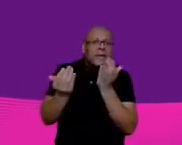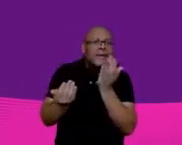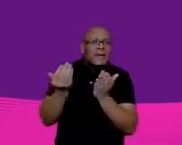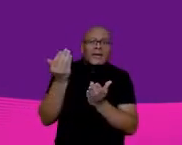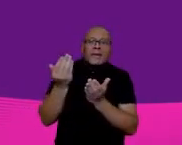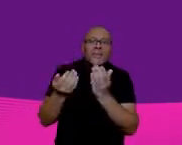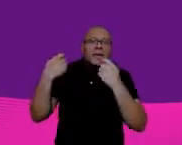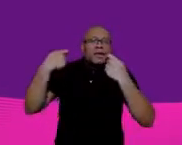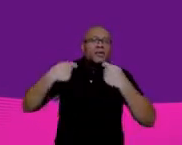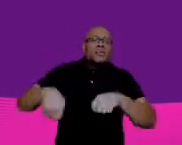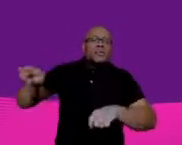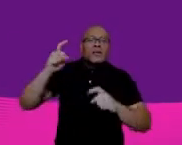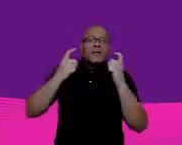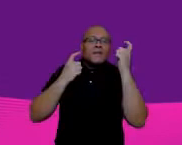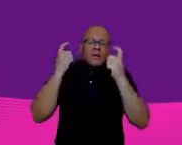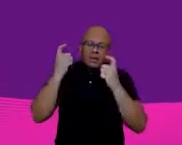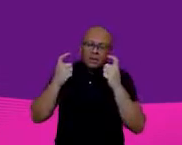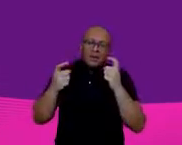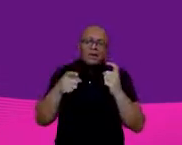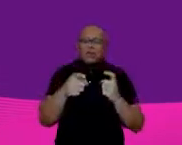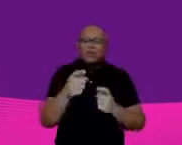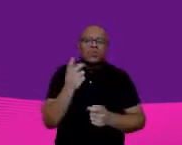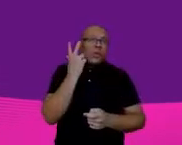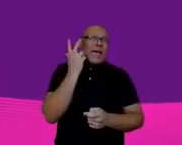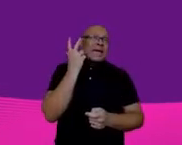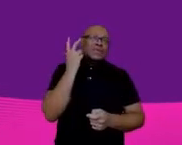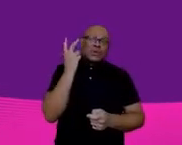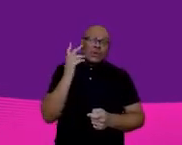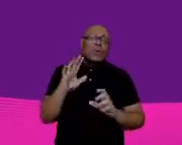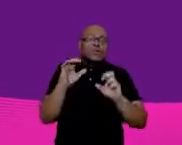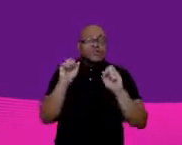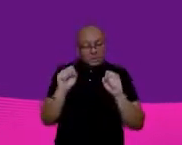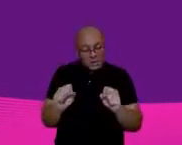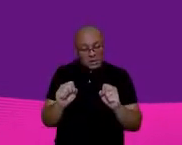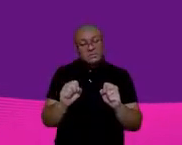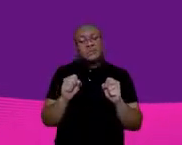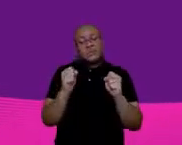Esse é um cenário que não é comum, mas pode ser importante.